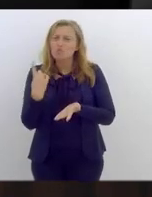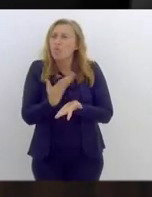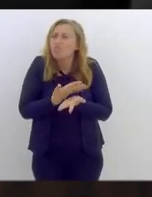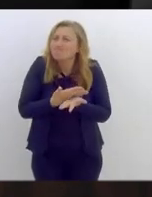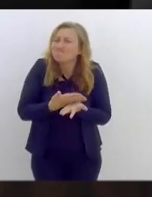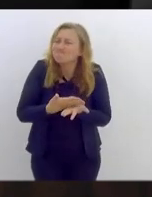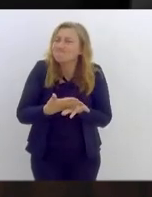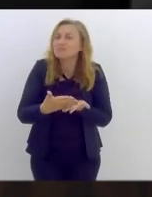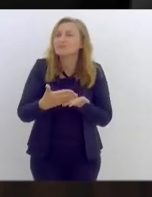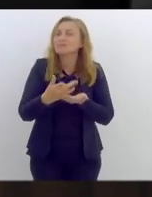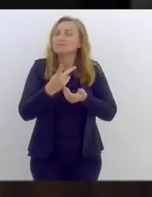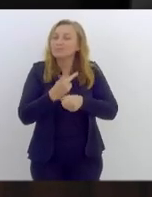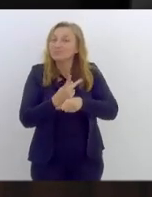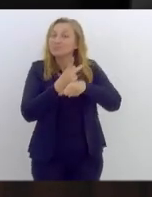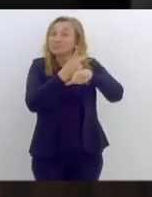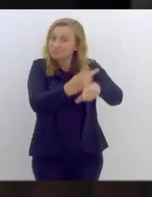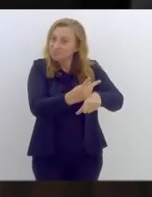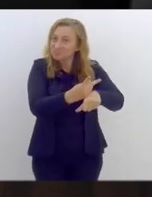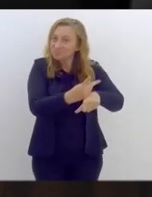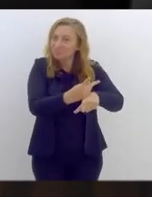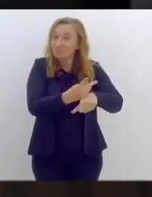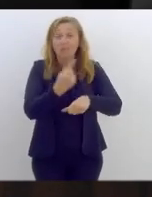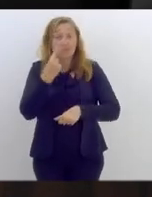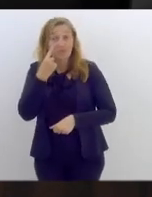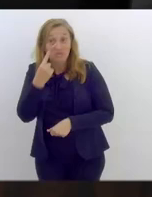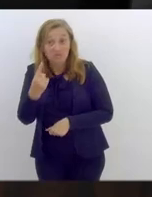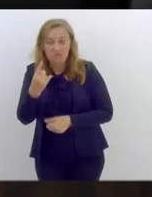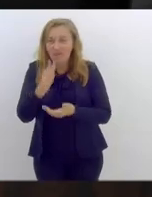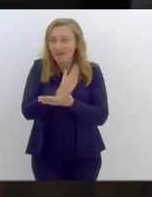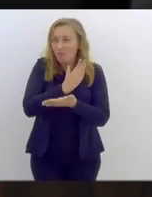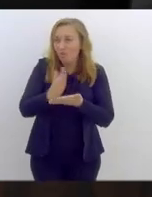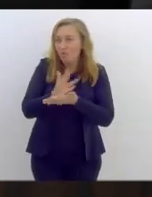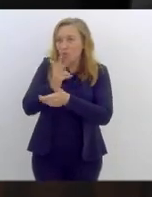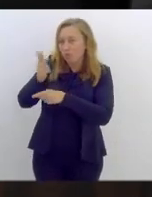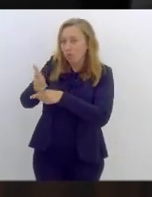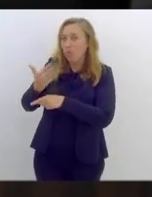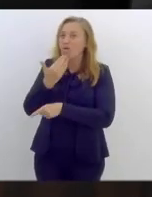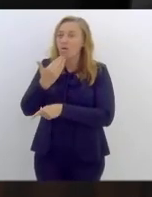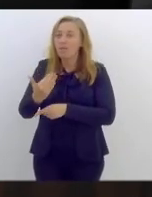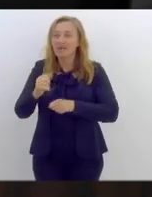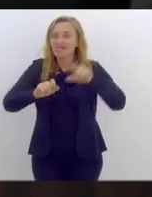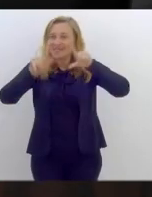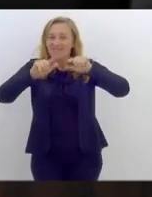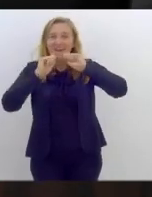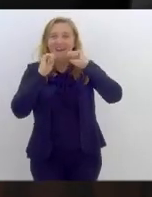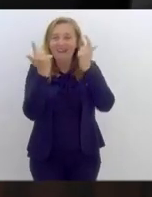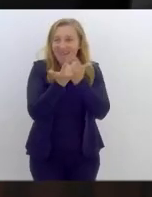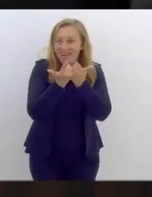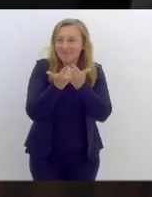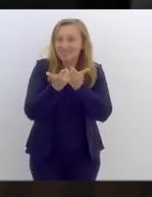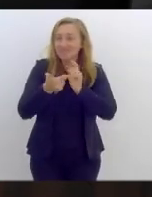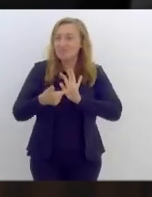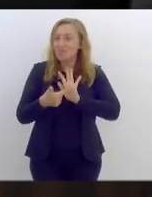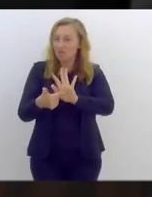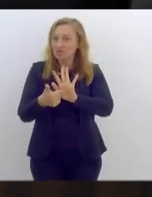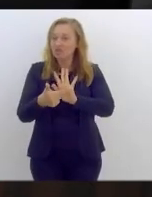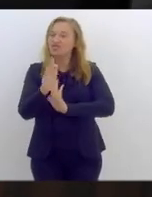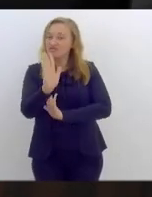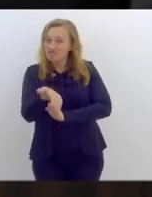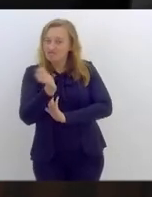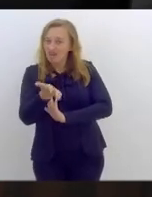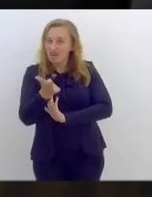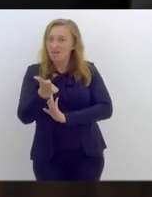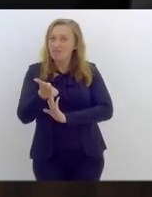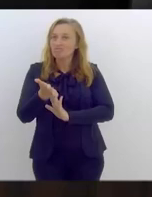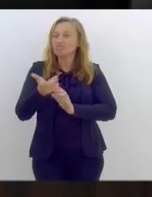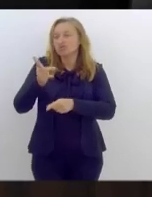iniciarmos as entregas, nós vamos assistir a alguns vídeos. Então, eu peço à TV Alerge que exiba já os